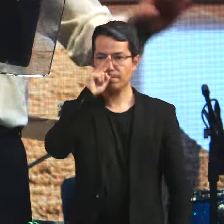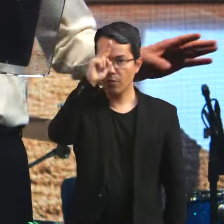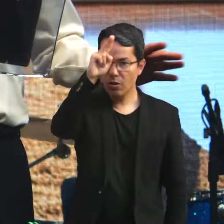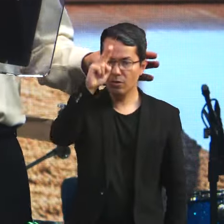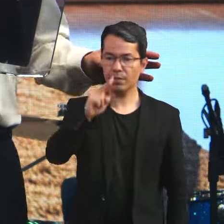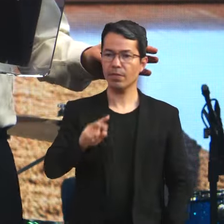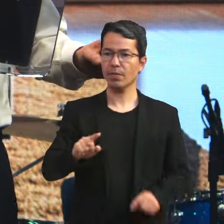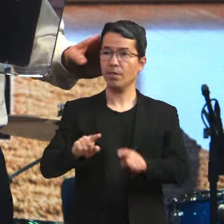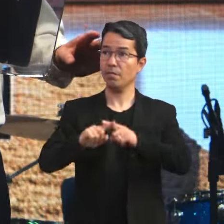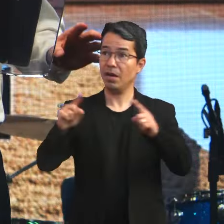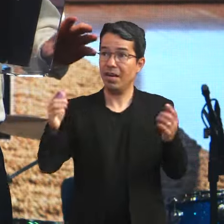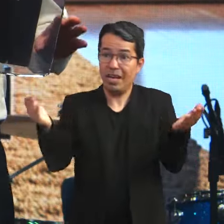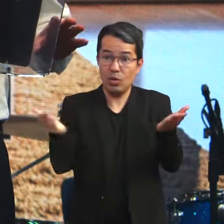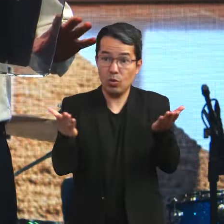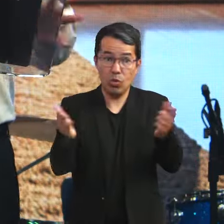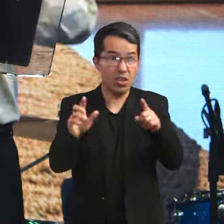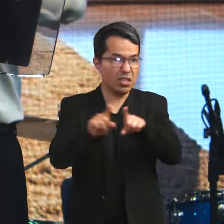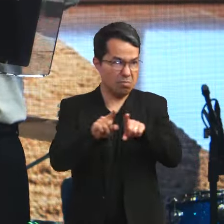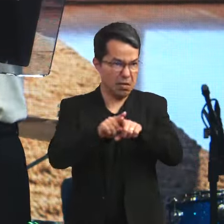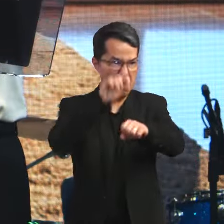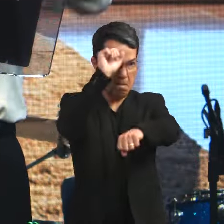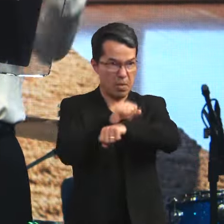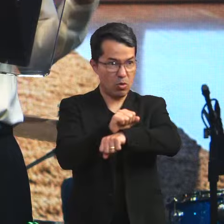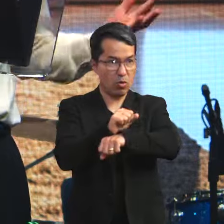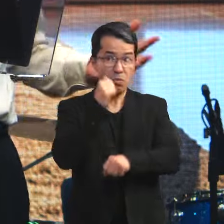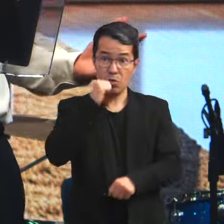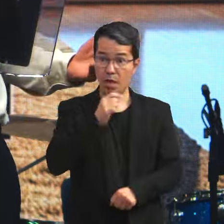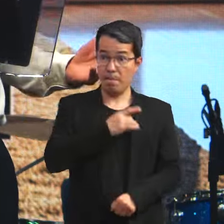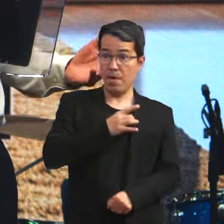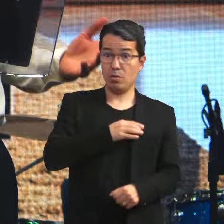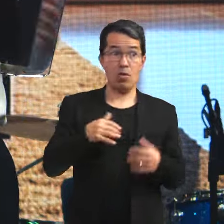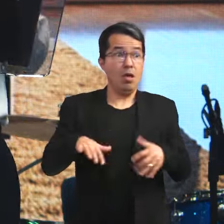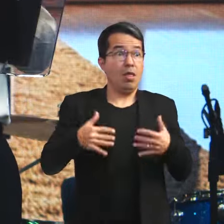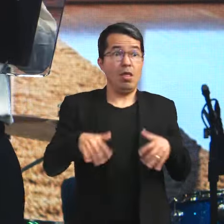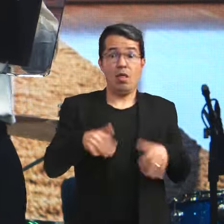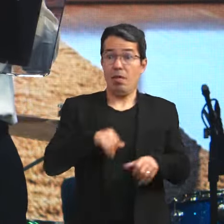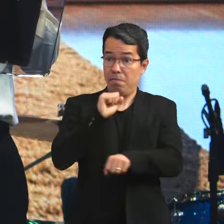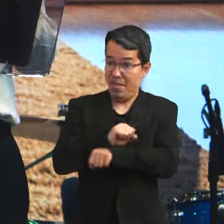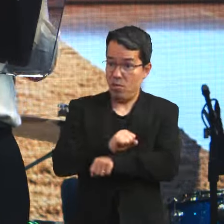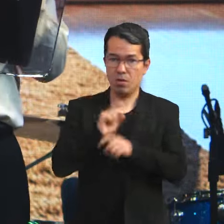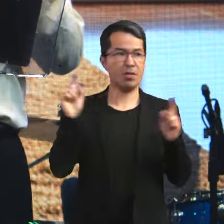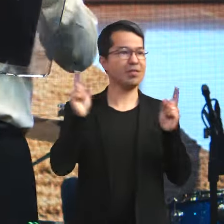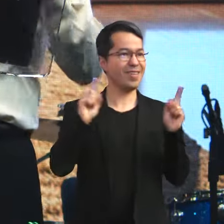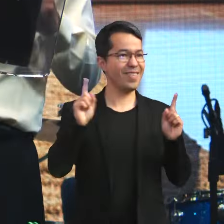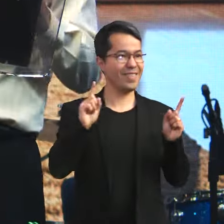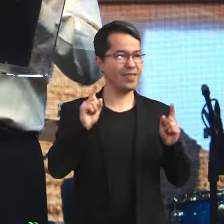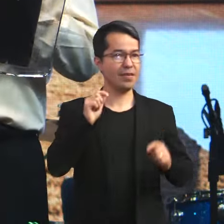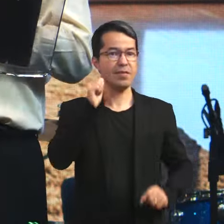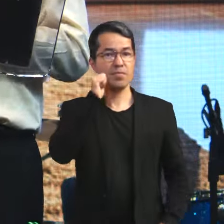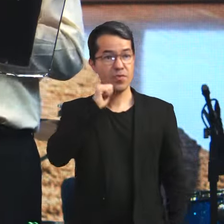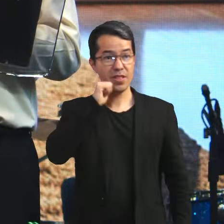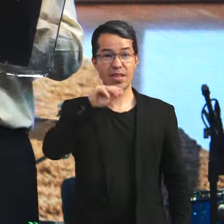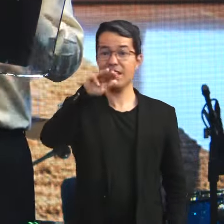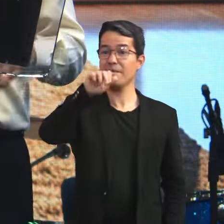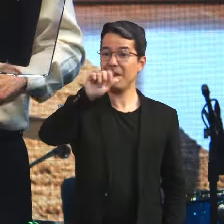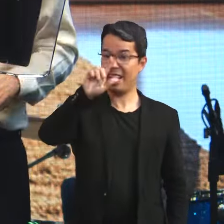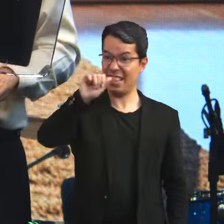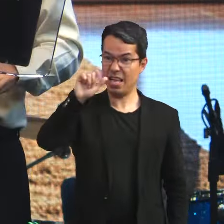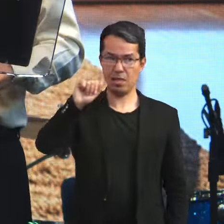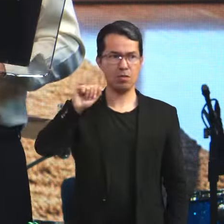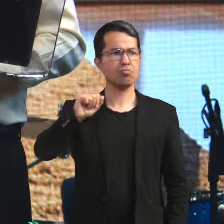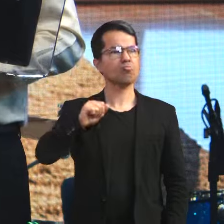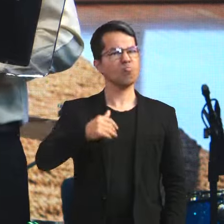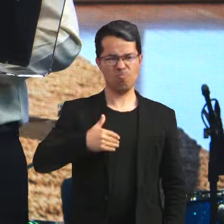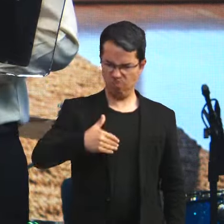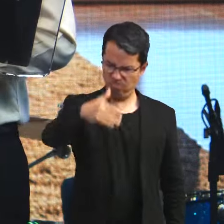per não ISO não aeve porque estava apada Porque ela tinha paixão para que todas ninhas pam uma Paião